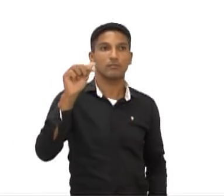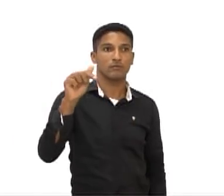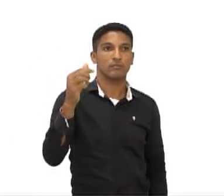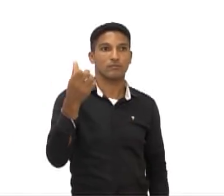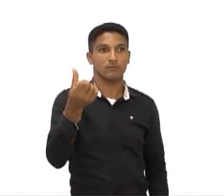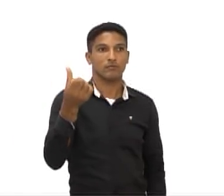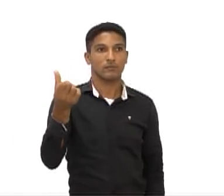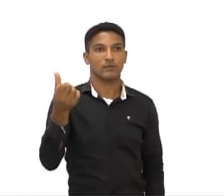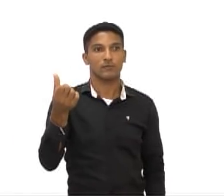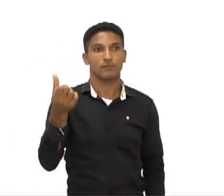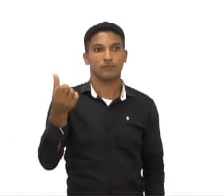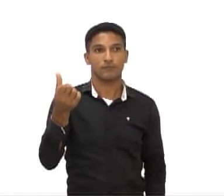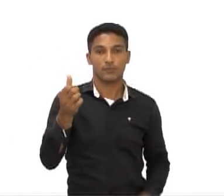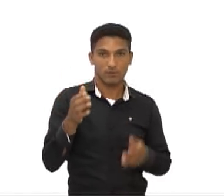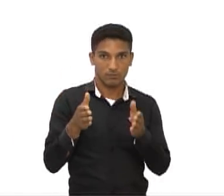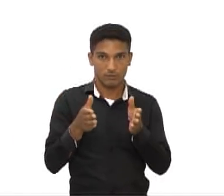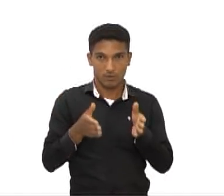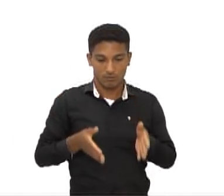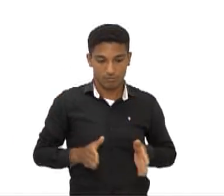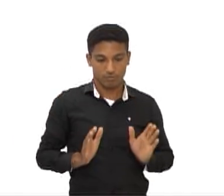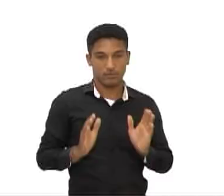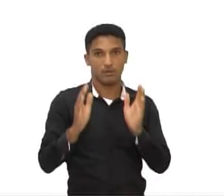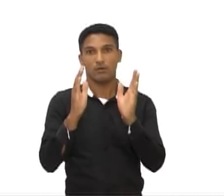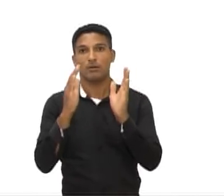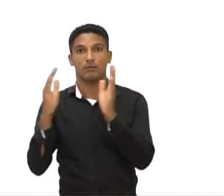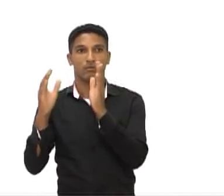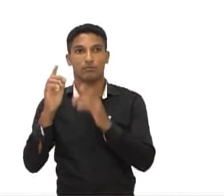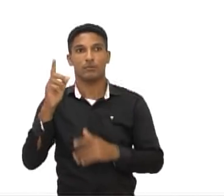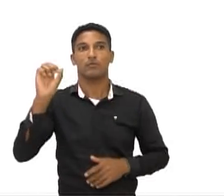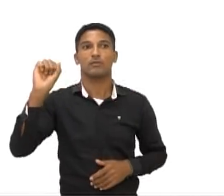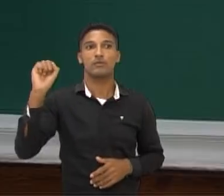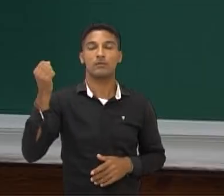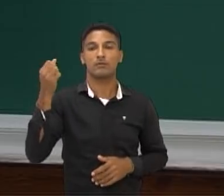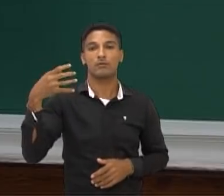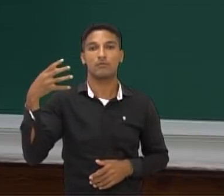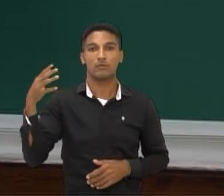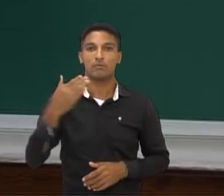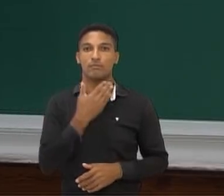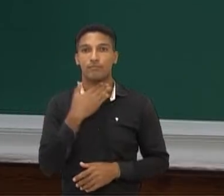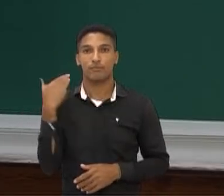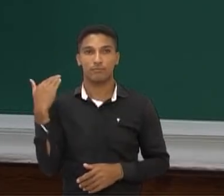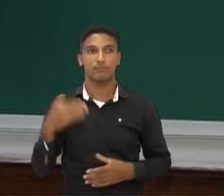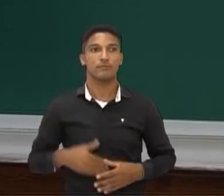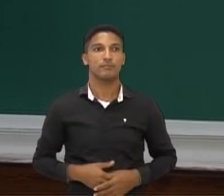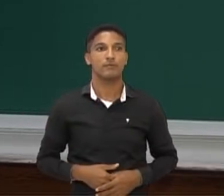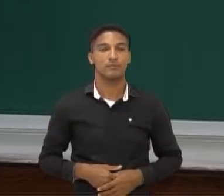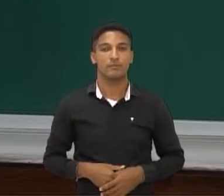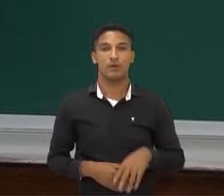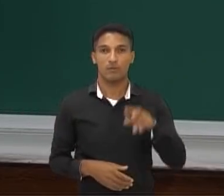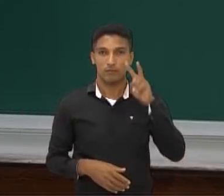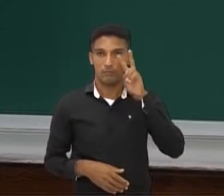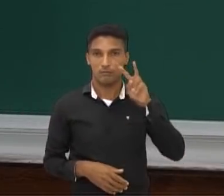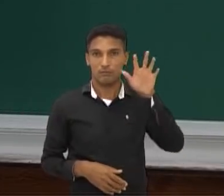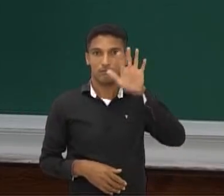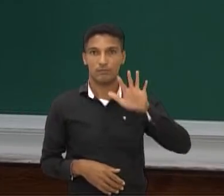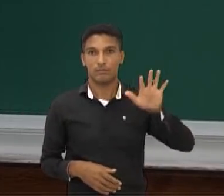1766. Esse é o nascimento e o falecimento dele é 1844. O John Dalton. Pessoal, o Dalton,